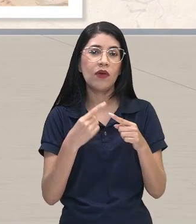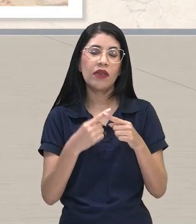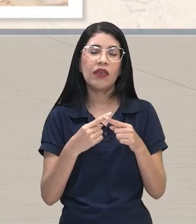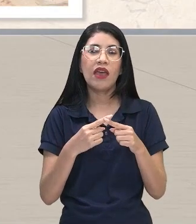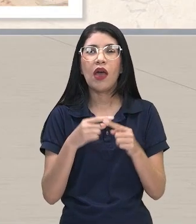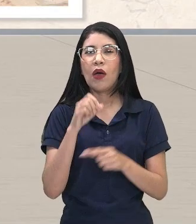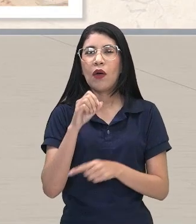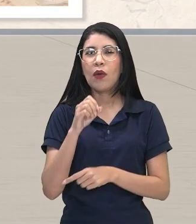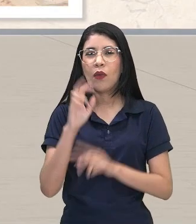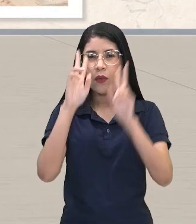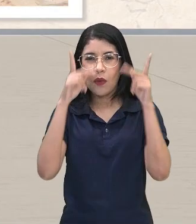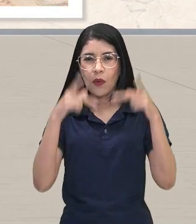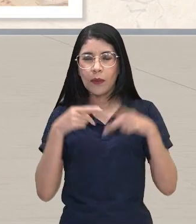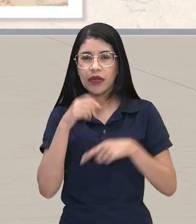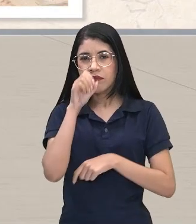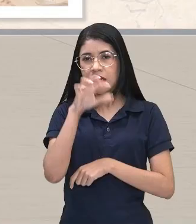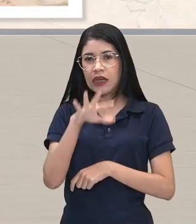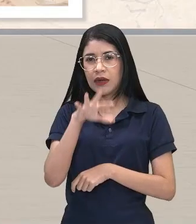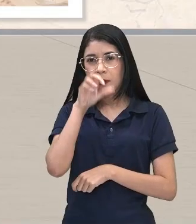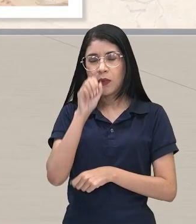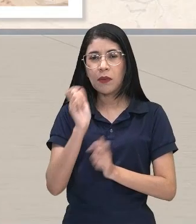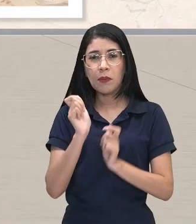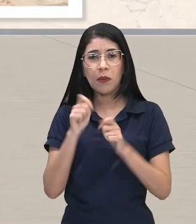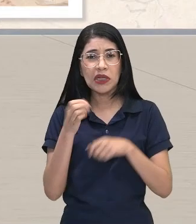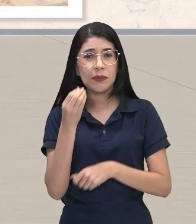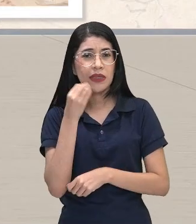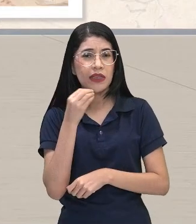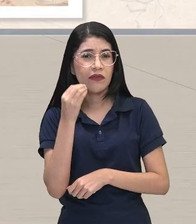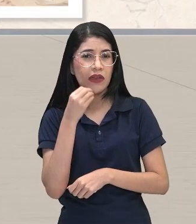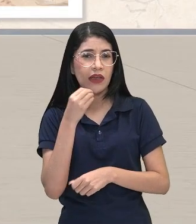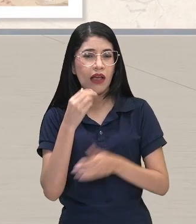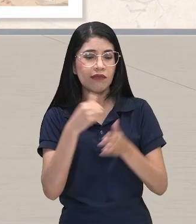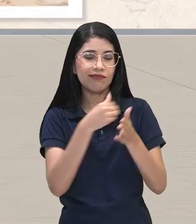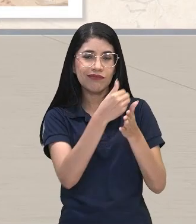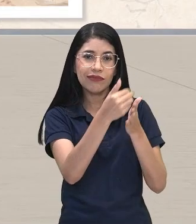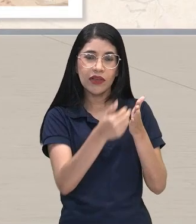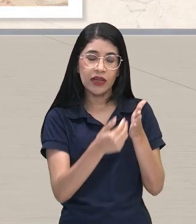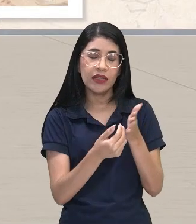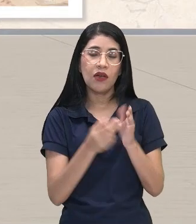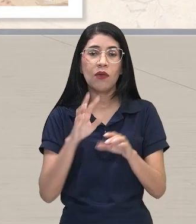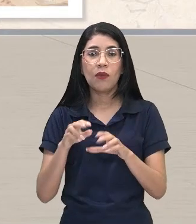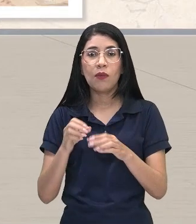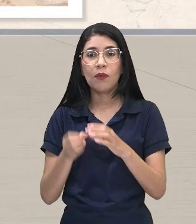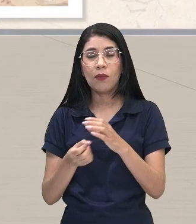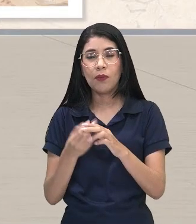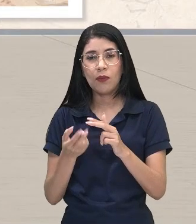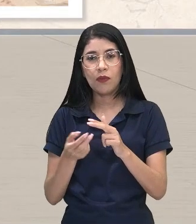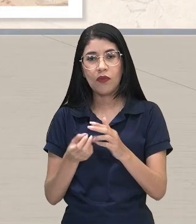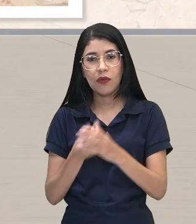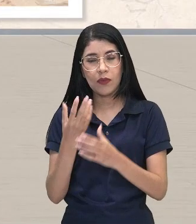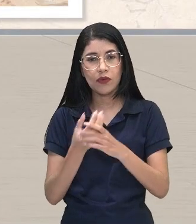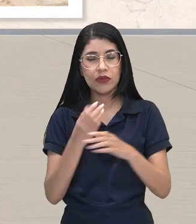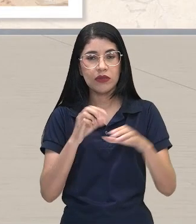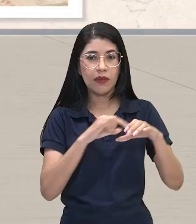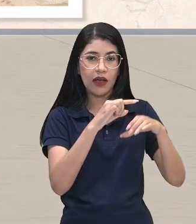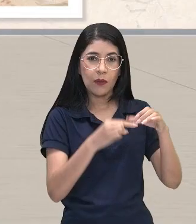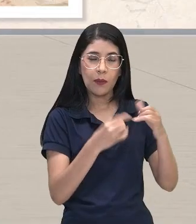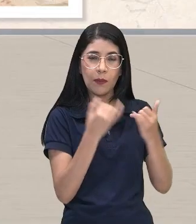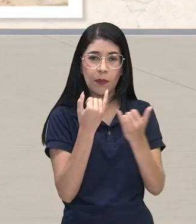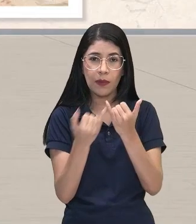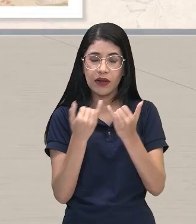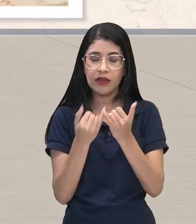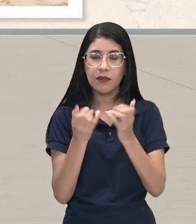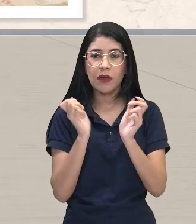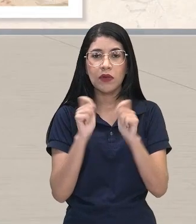dos seres humanos danifica essas pinturas. Então, foi construída uma caverna semelhante, a fim que o turista